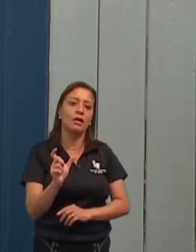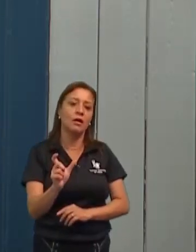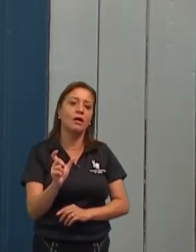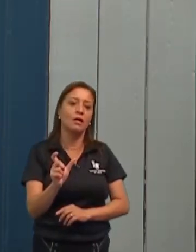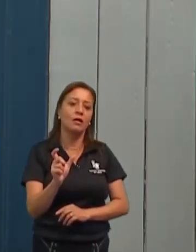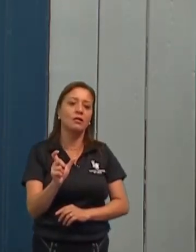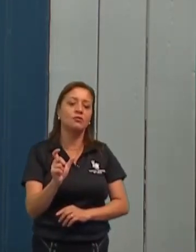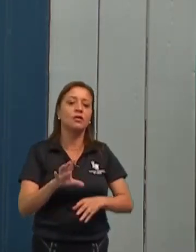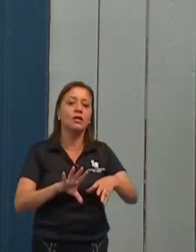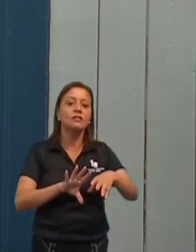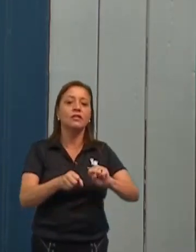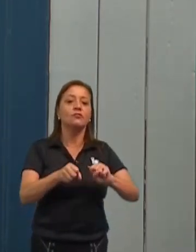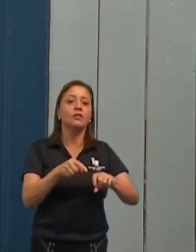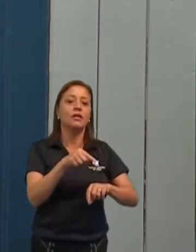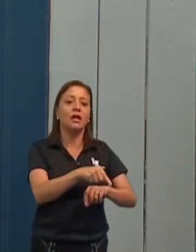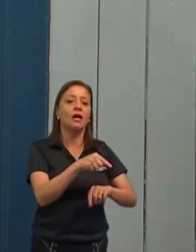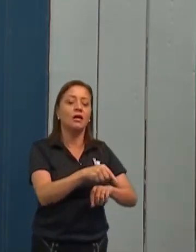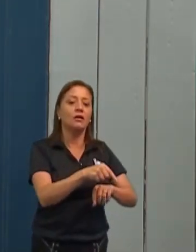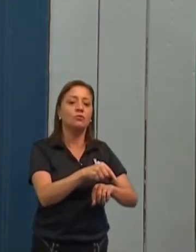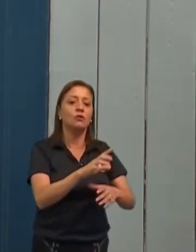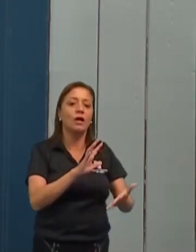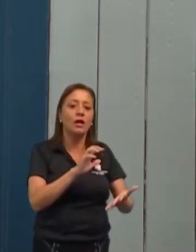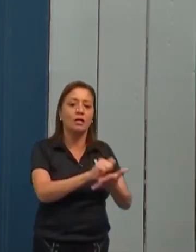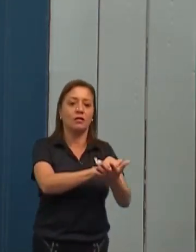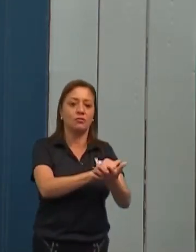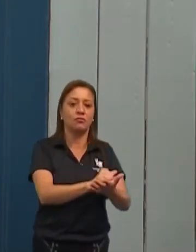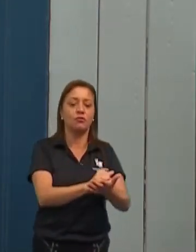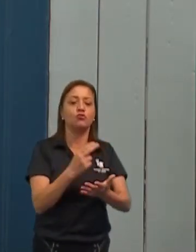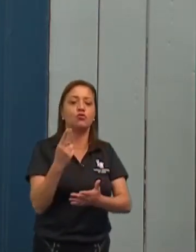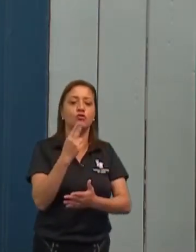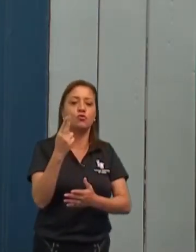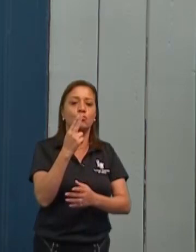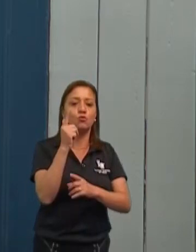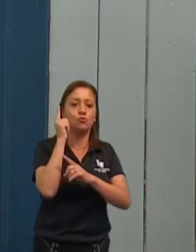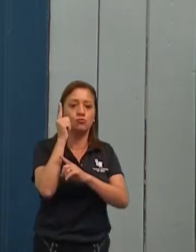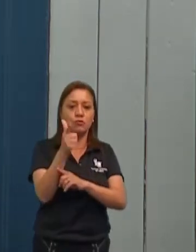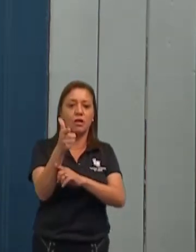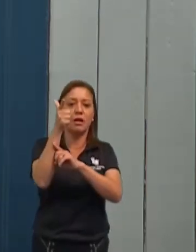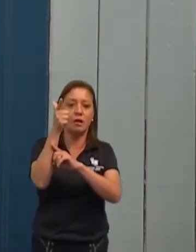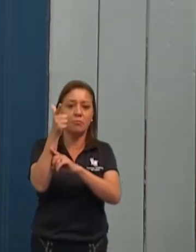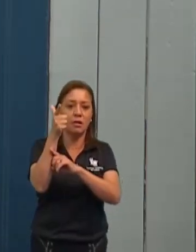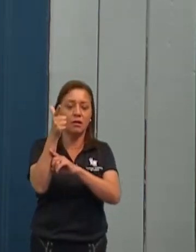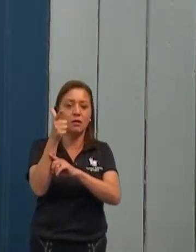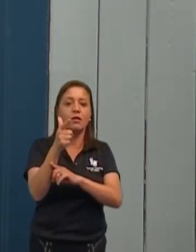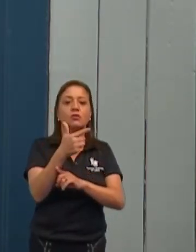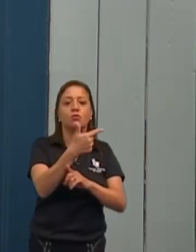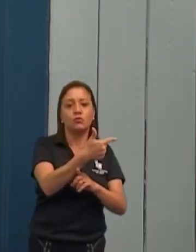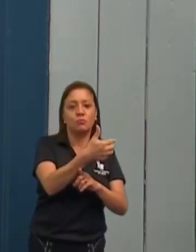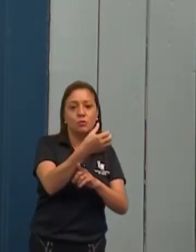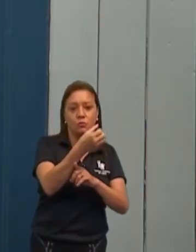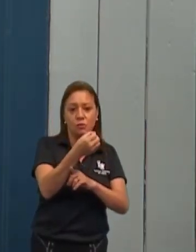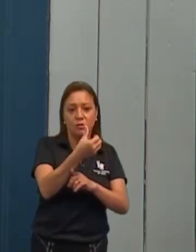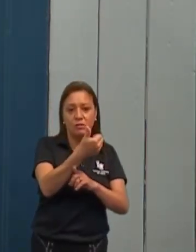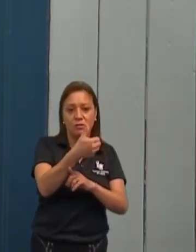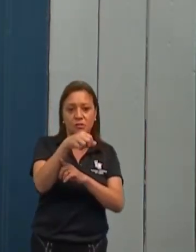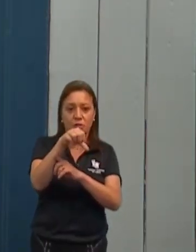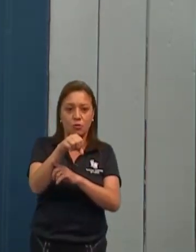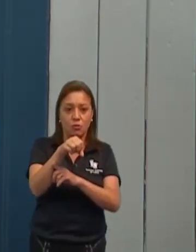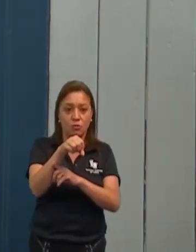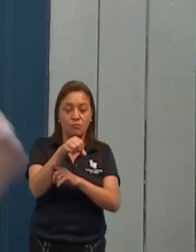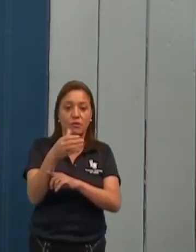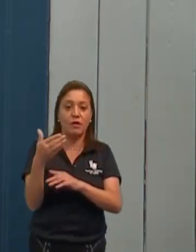seus certificados de registro de arma de 2019 a 2022. Em